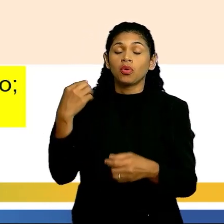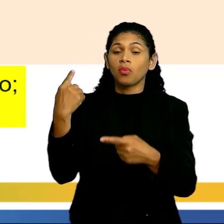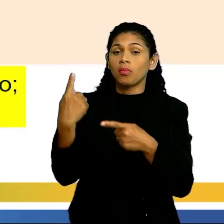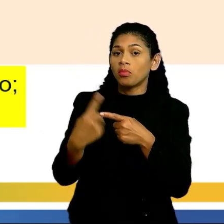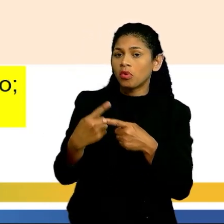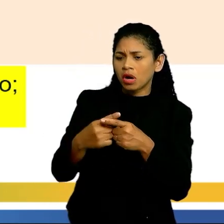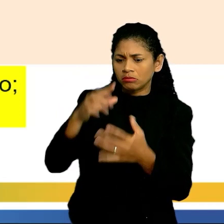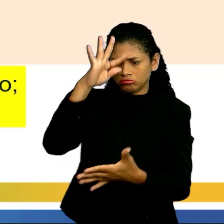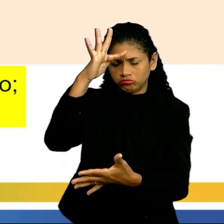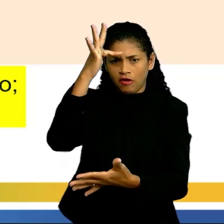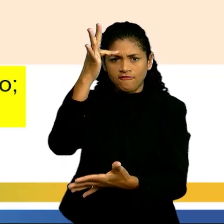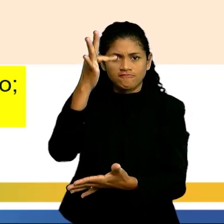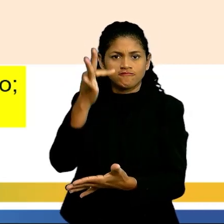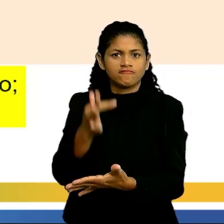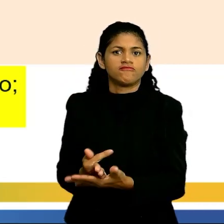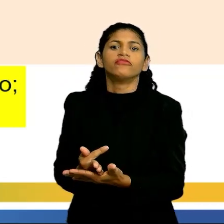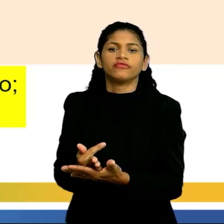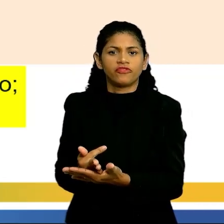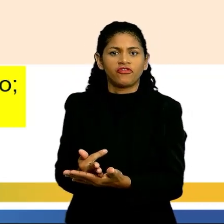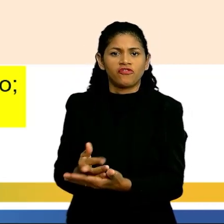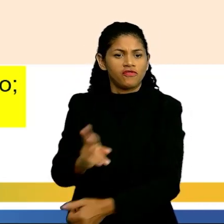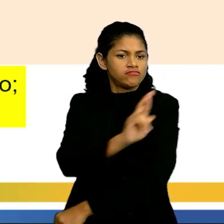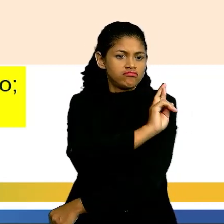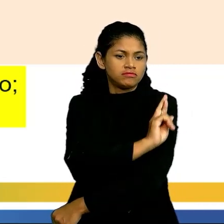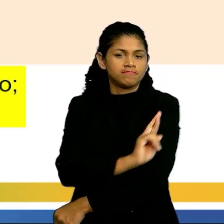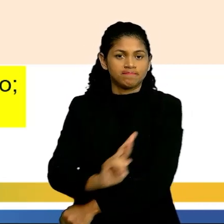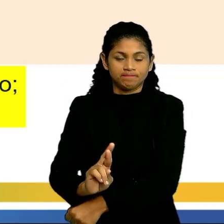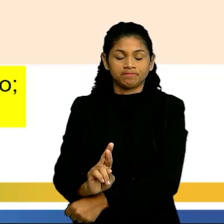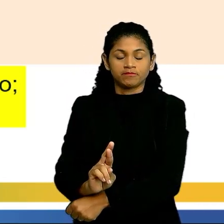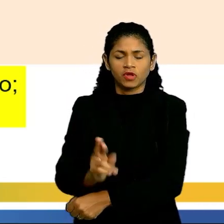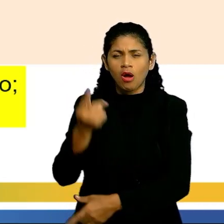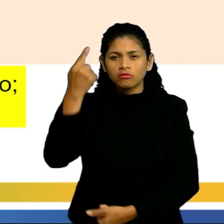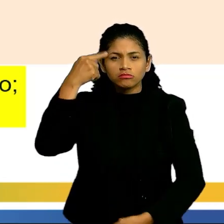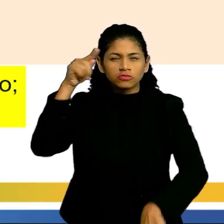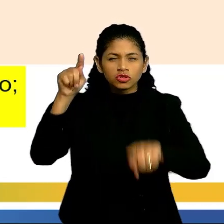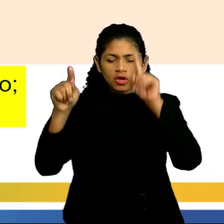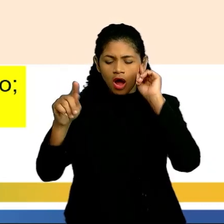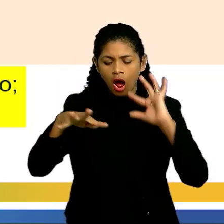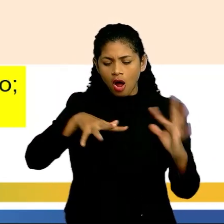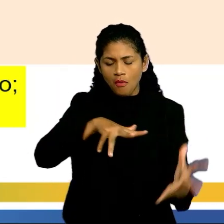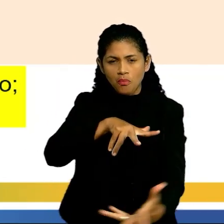religiosa. Então, ao inventar o mundo ideal, os homens